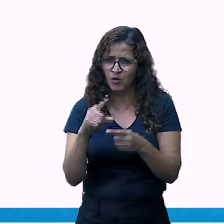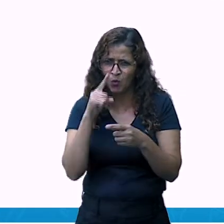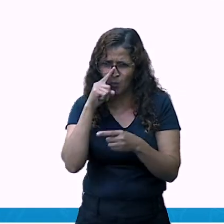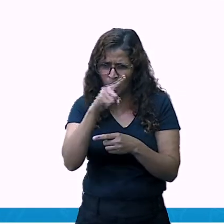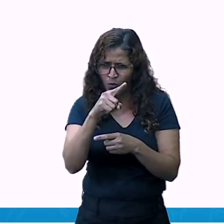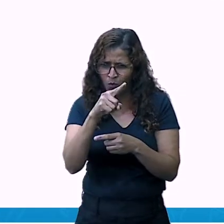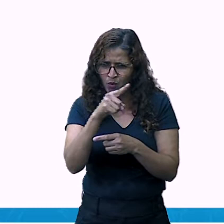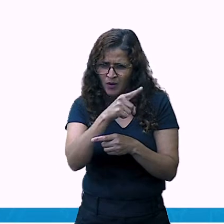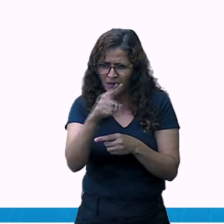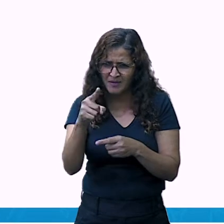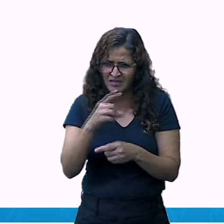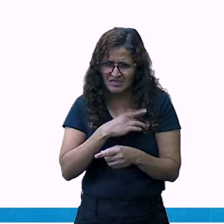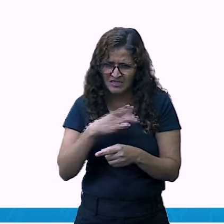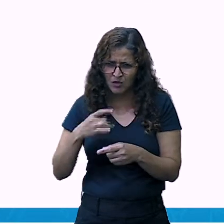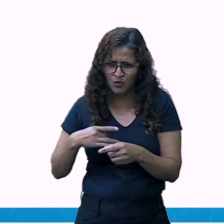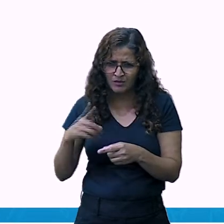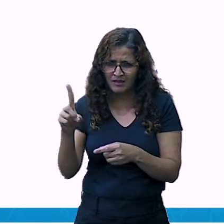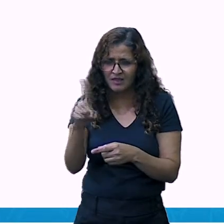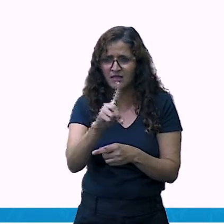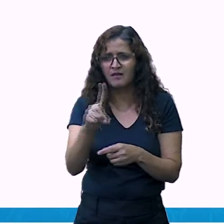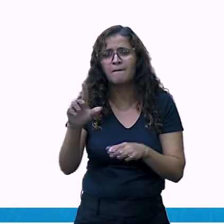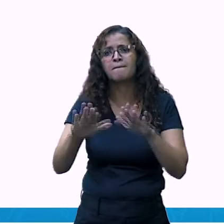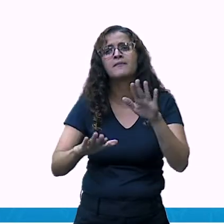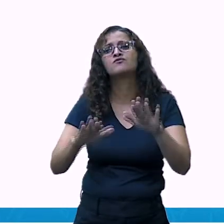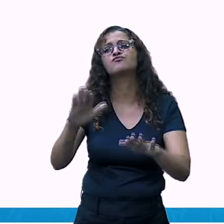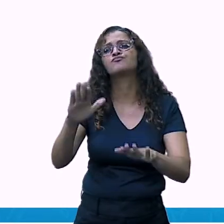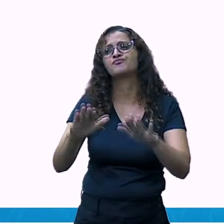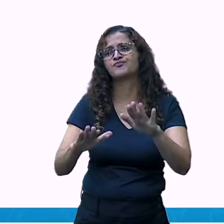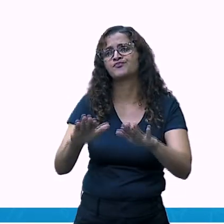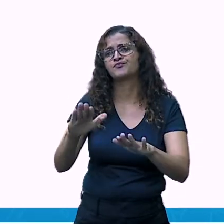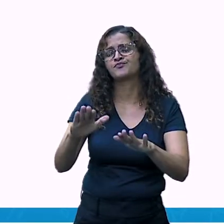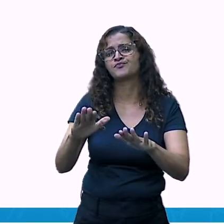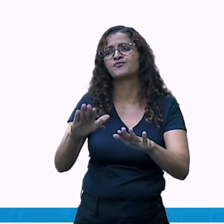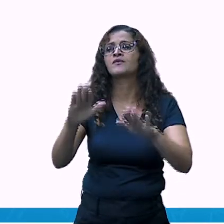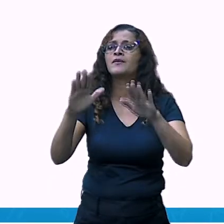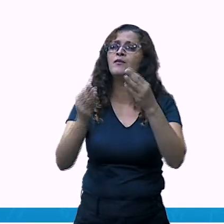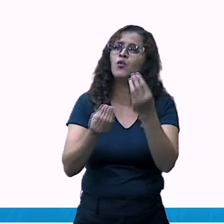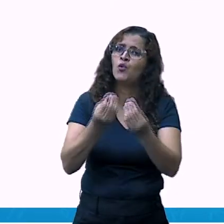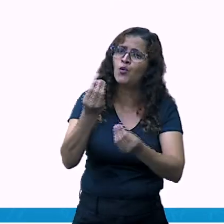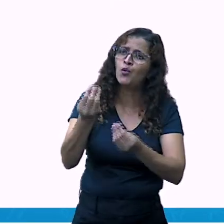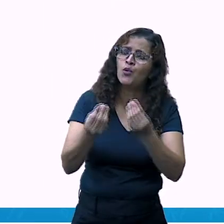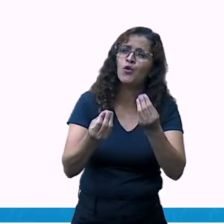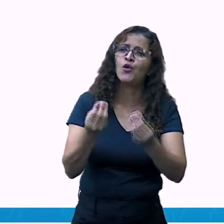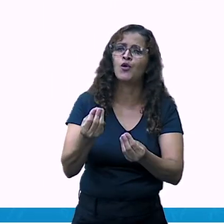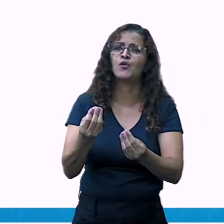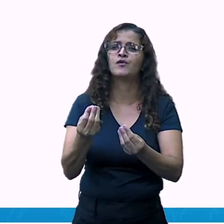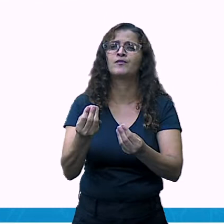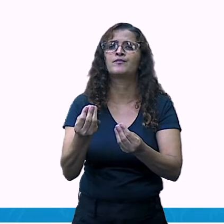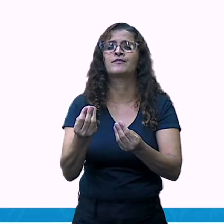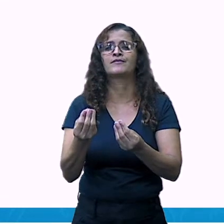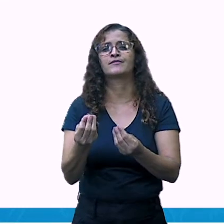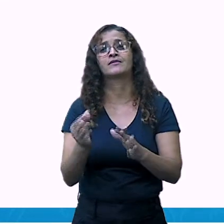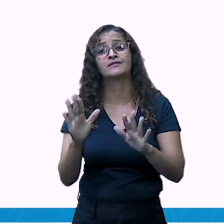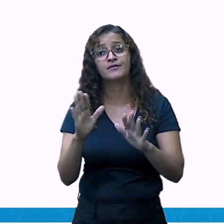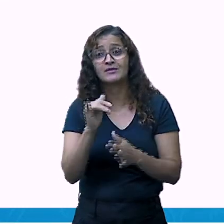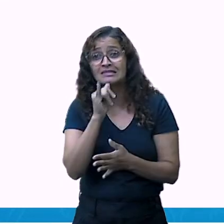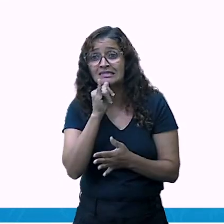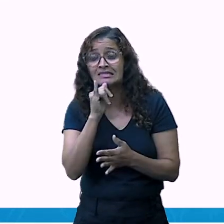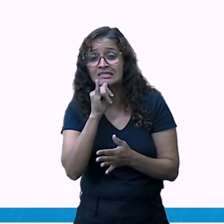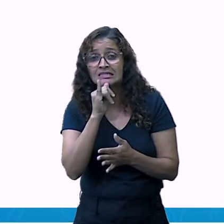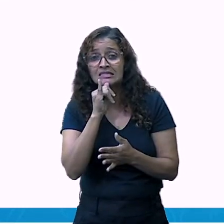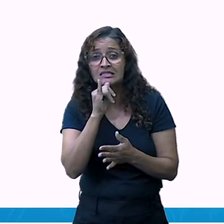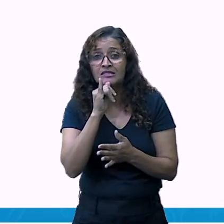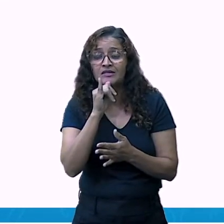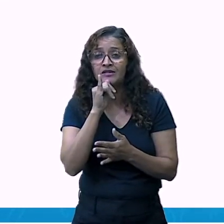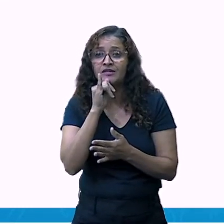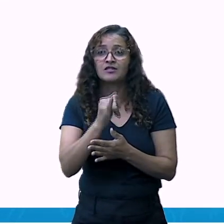perigoso à saúde? Falso. Depende muito, depende muito. O que nós